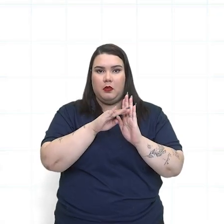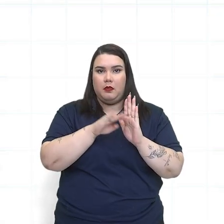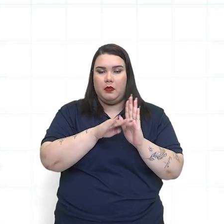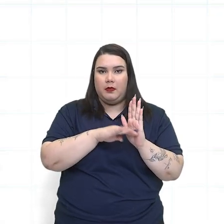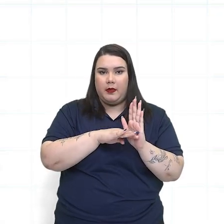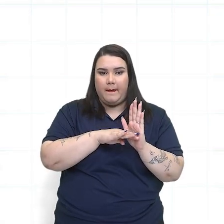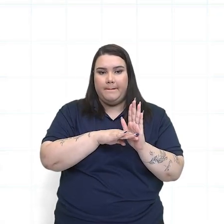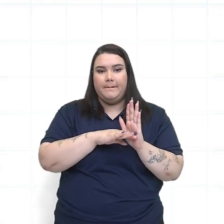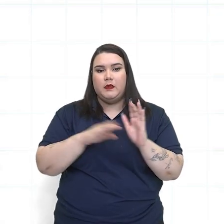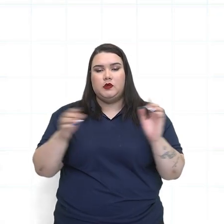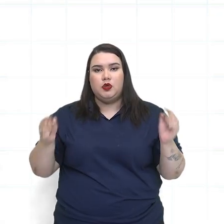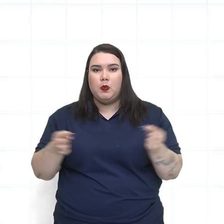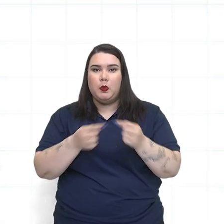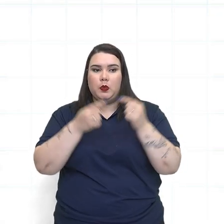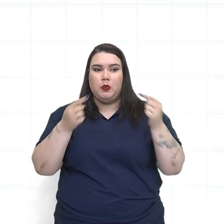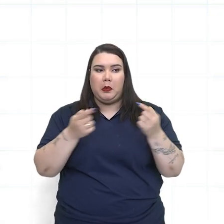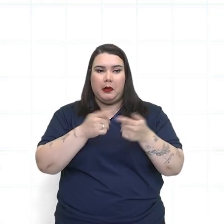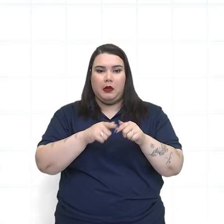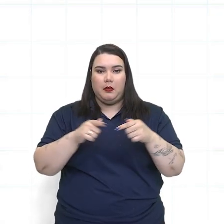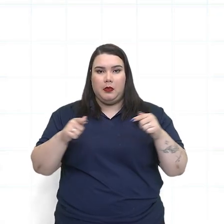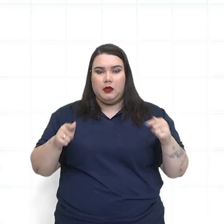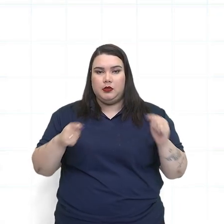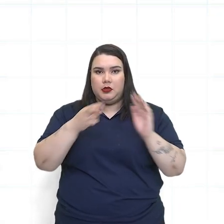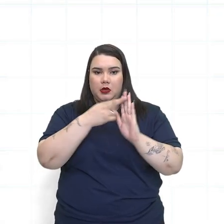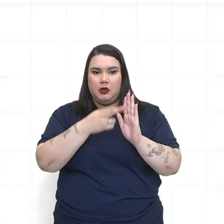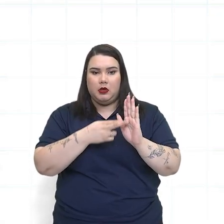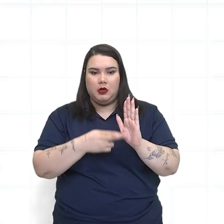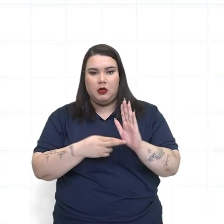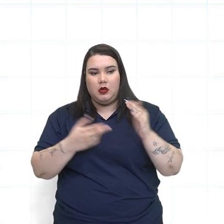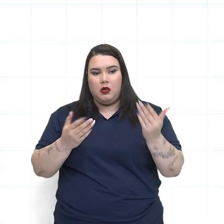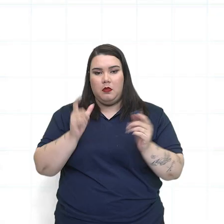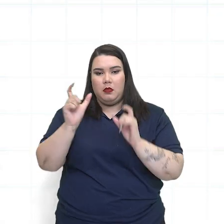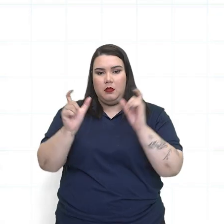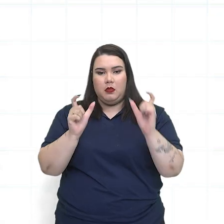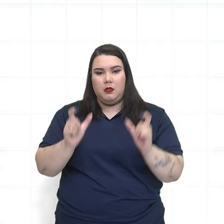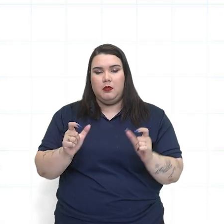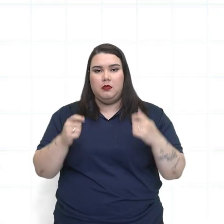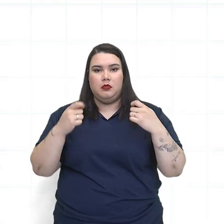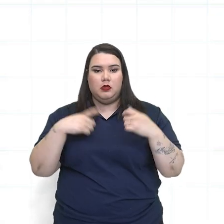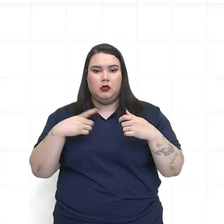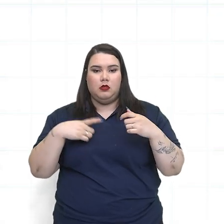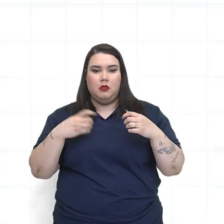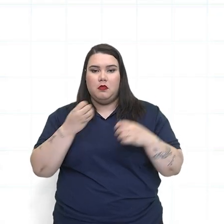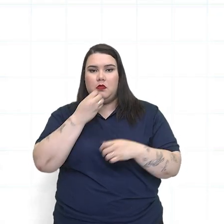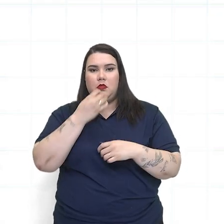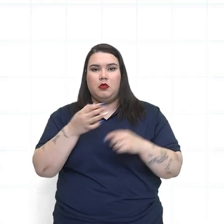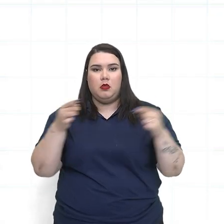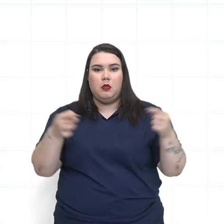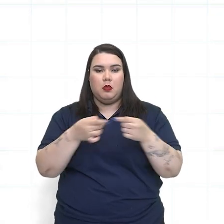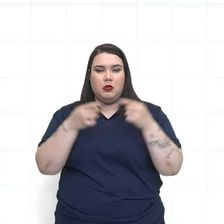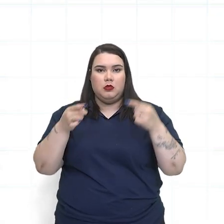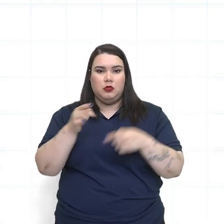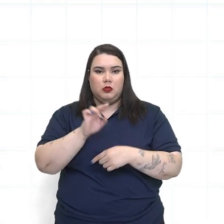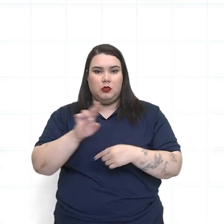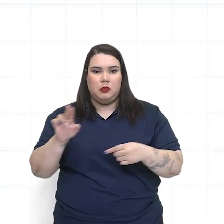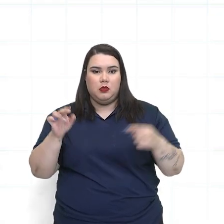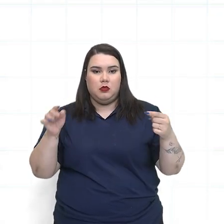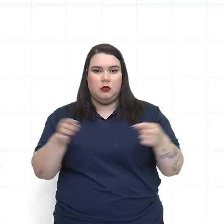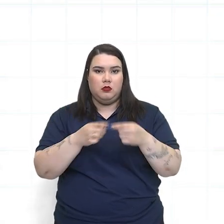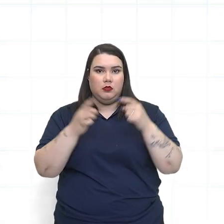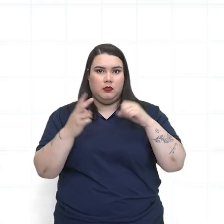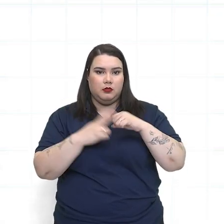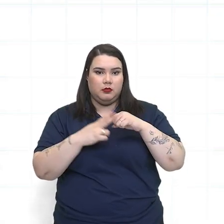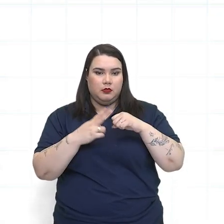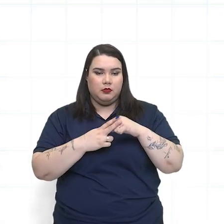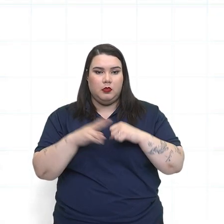linguagem de acordo com a gramática normativa. Então, os termos estão adequados na concordância nominal, na concordância